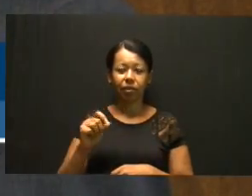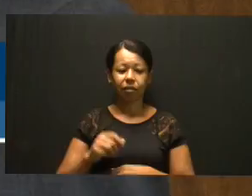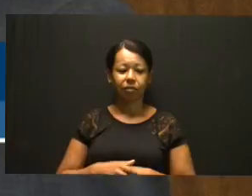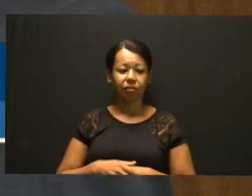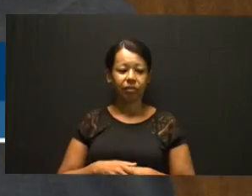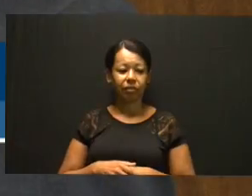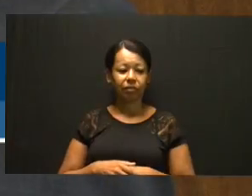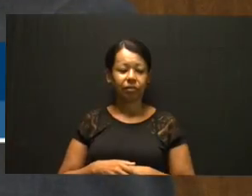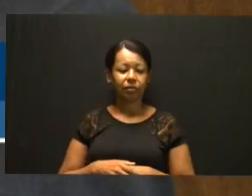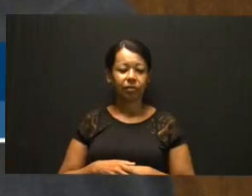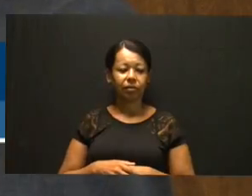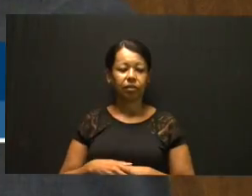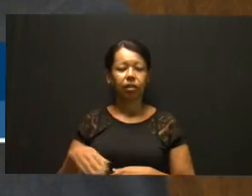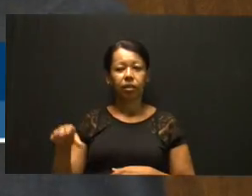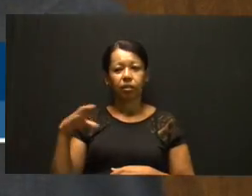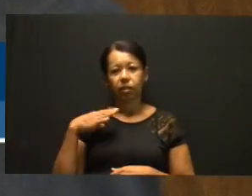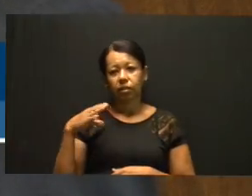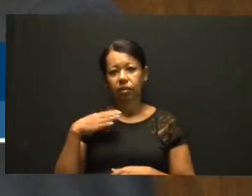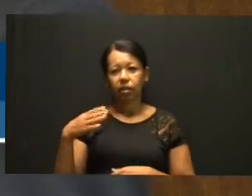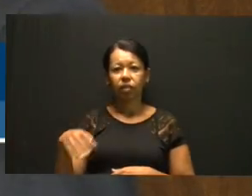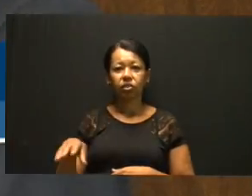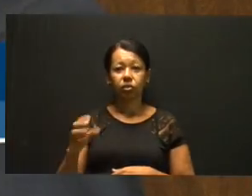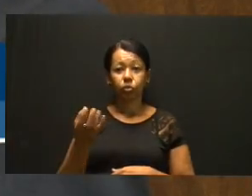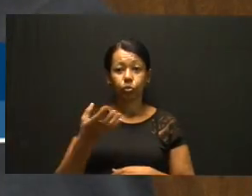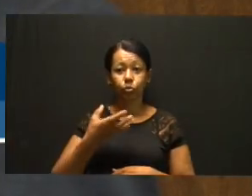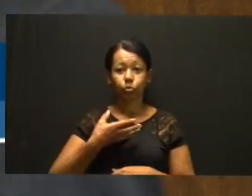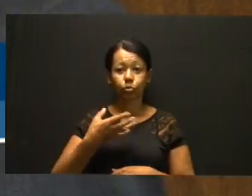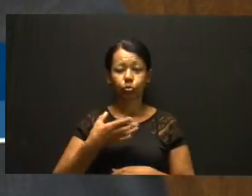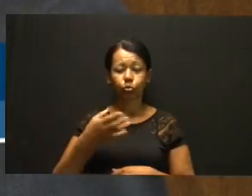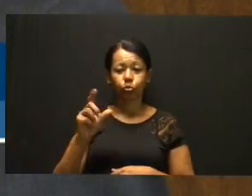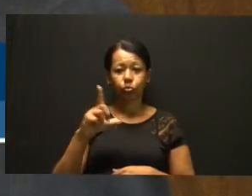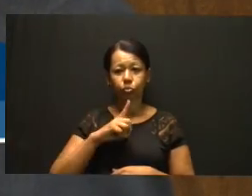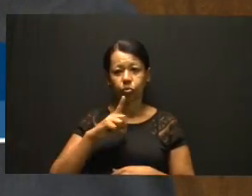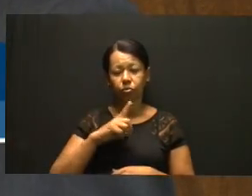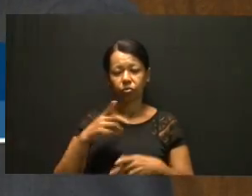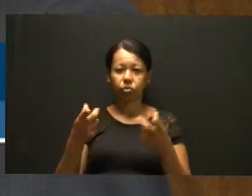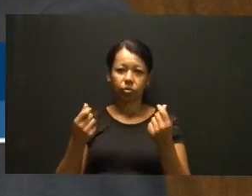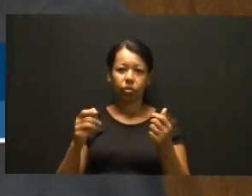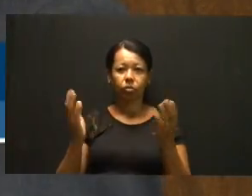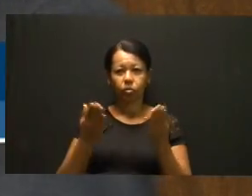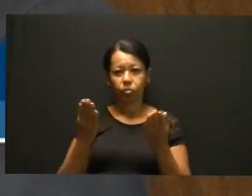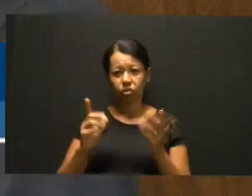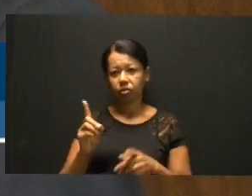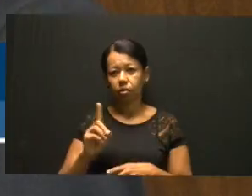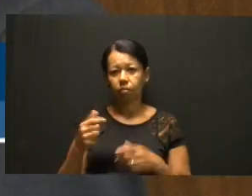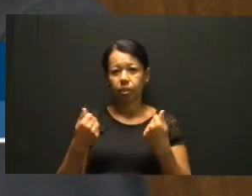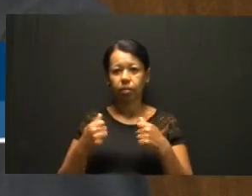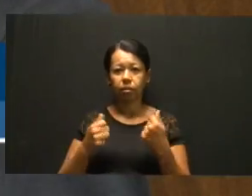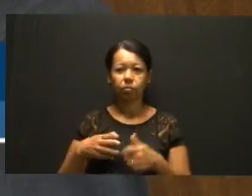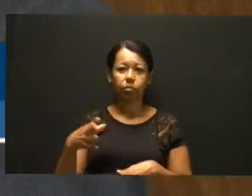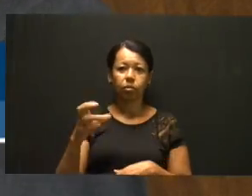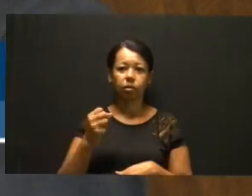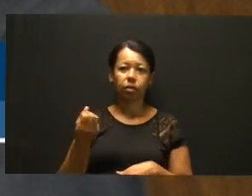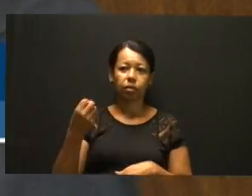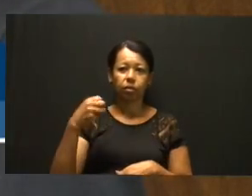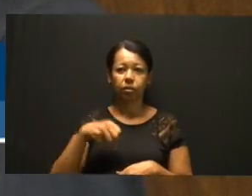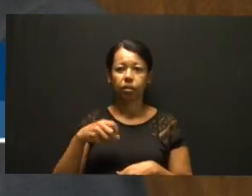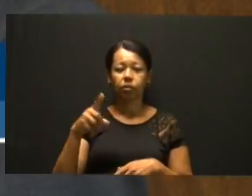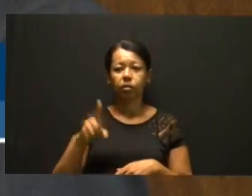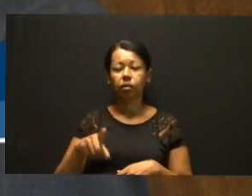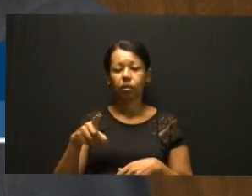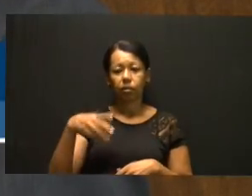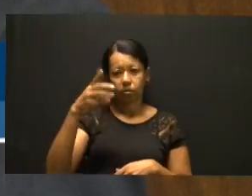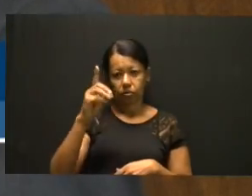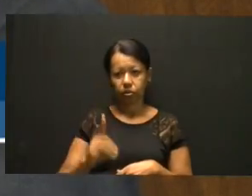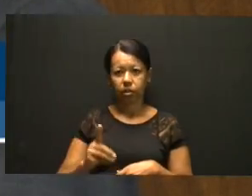muito ricos, fomos uma cidade muito rica, tinham a demasia de recursos, hoje não. Nós precisamos buscar, sim, aquilo que é de